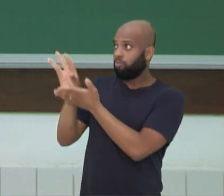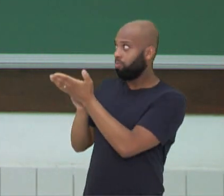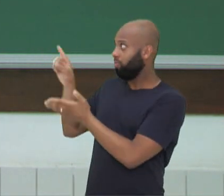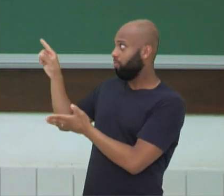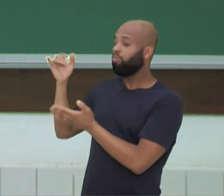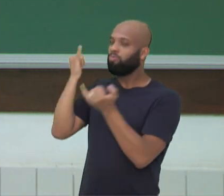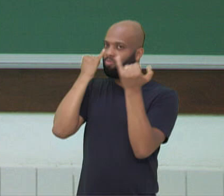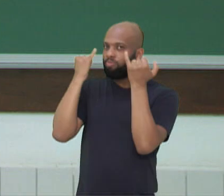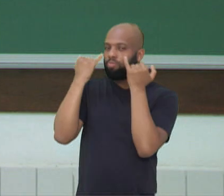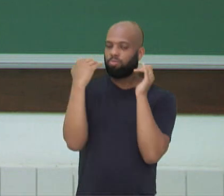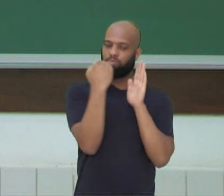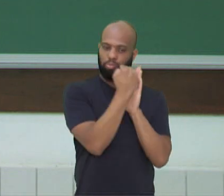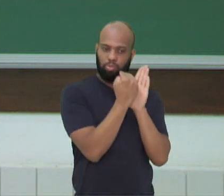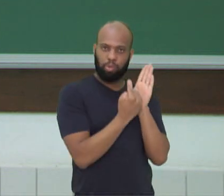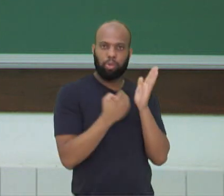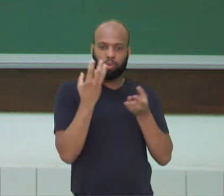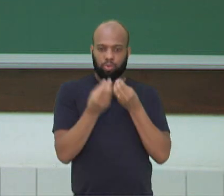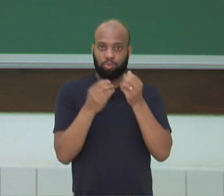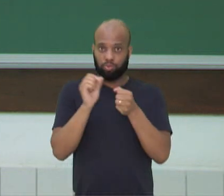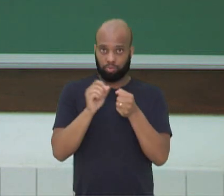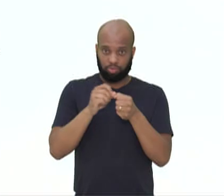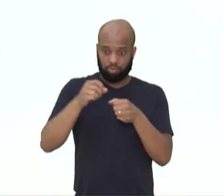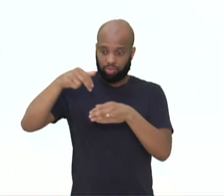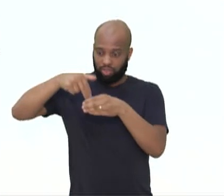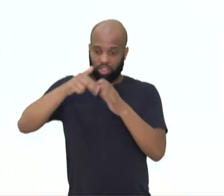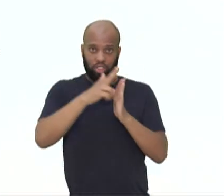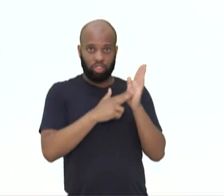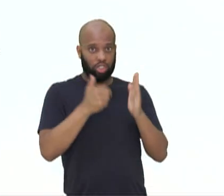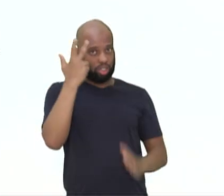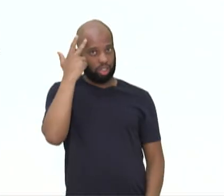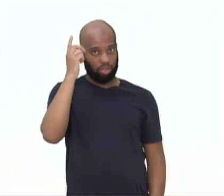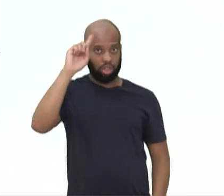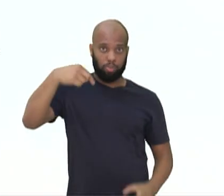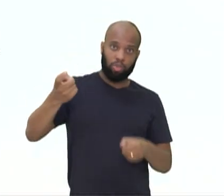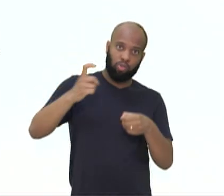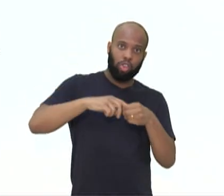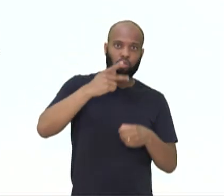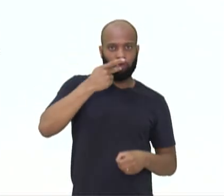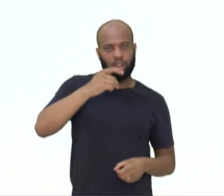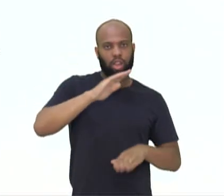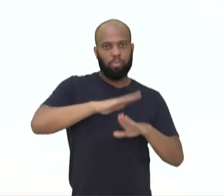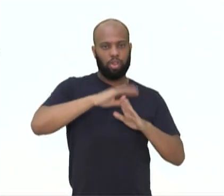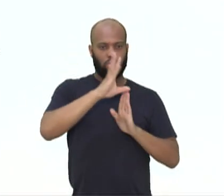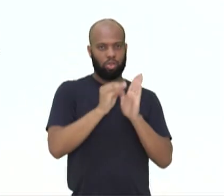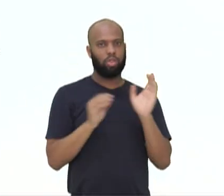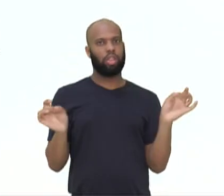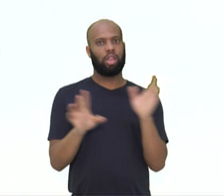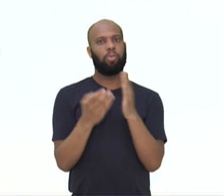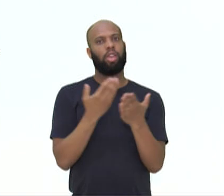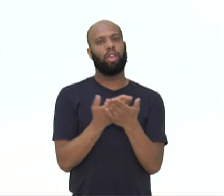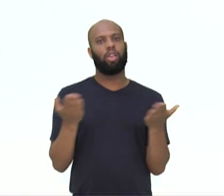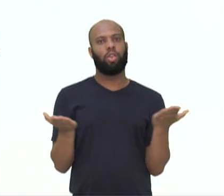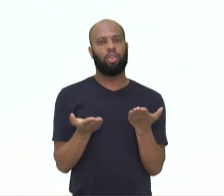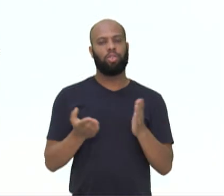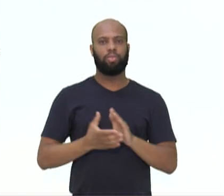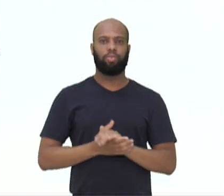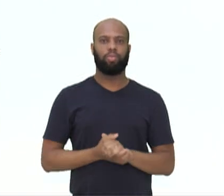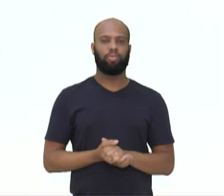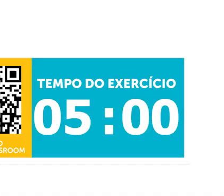copiarem esse passo a passo da receita da tinta natural e a gente volta para falar mais um pouquinho do conteúdo e finalizar nossa aula de hoje.